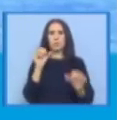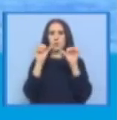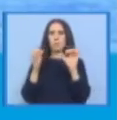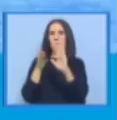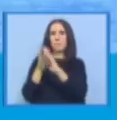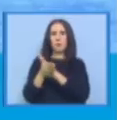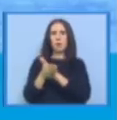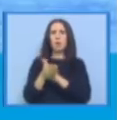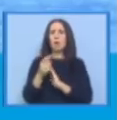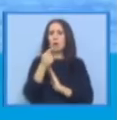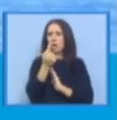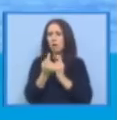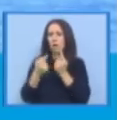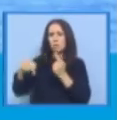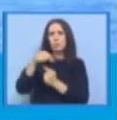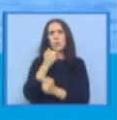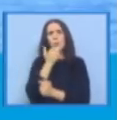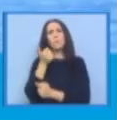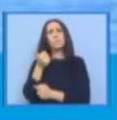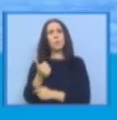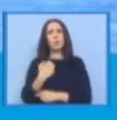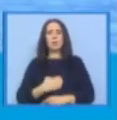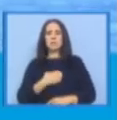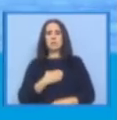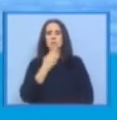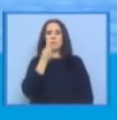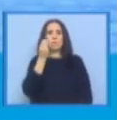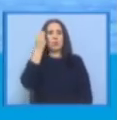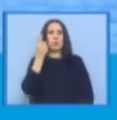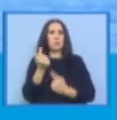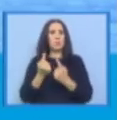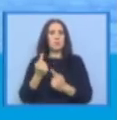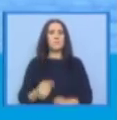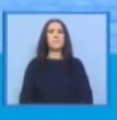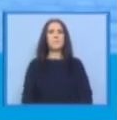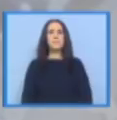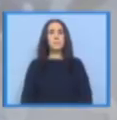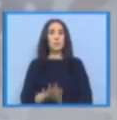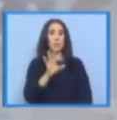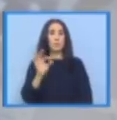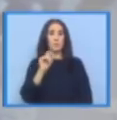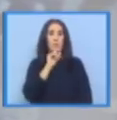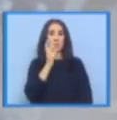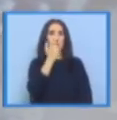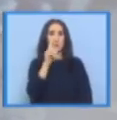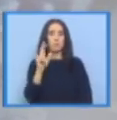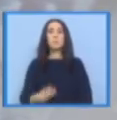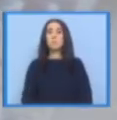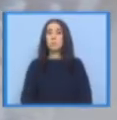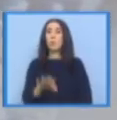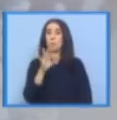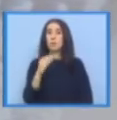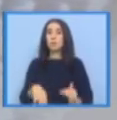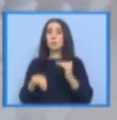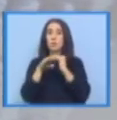não sejam bons em alguma coisa e não se sintam, às vezes, os melhores em alguma coisa. E podem sempre optar, não é? Isso podem optar. Exato. E em pé de